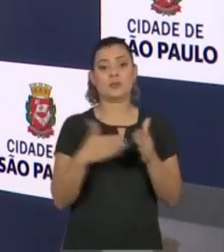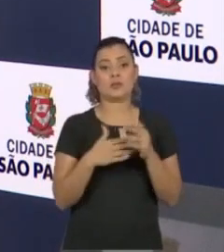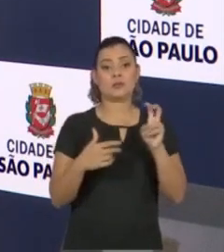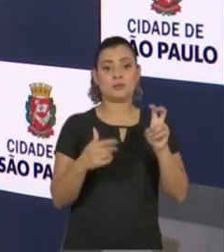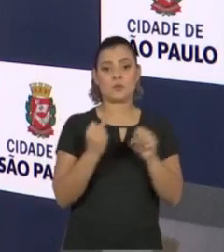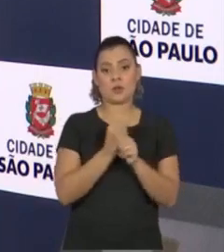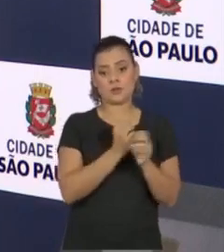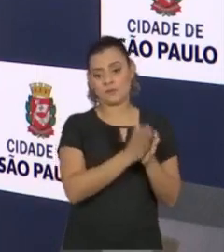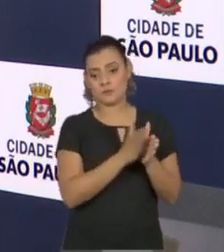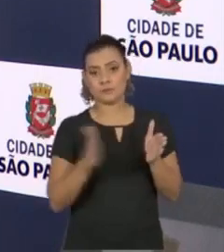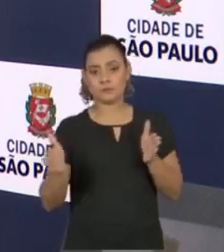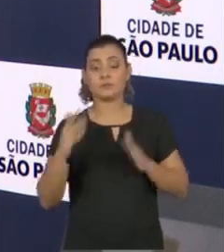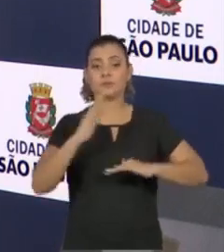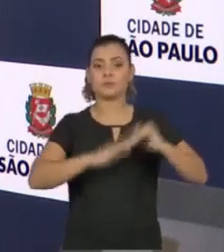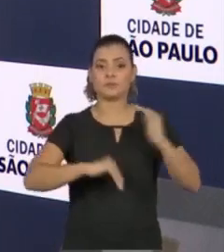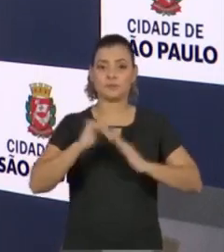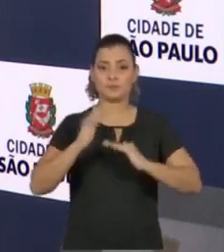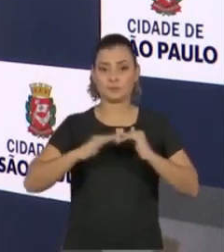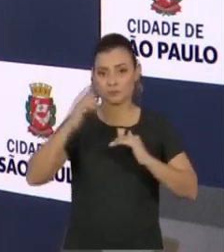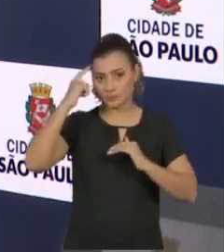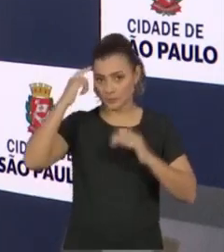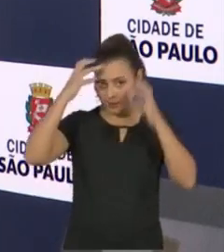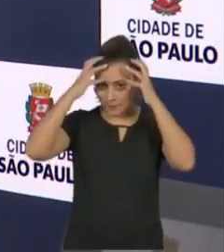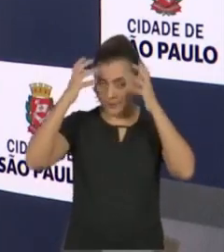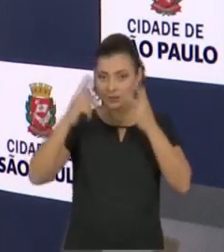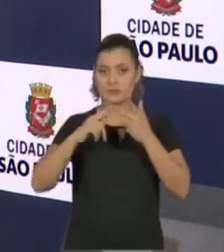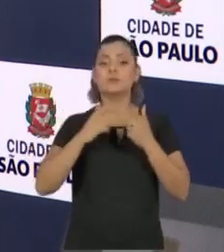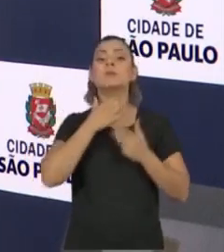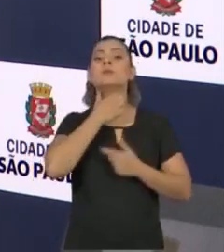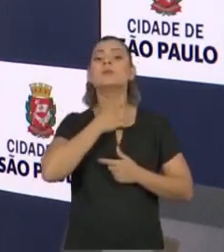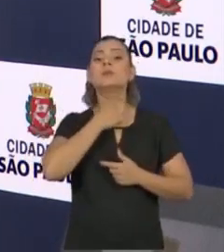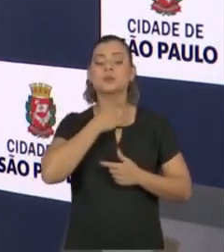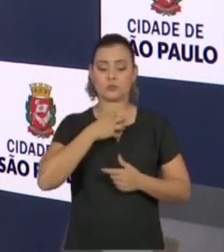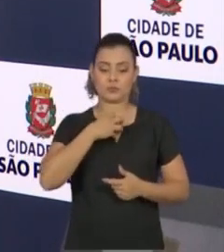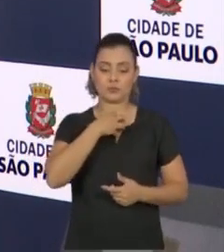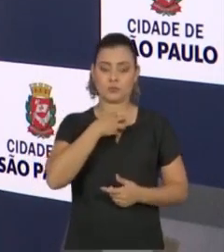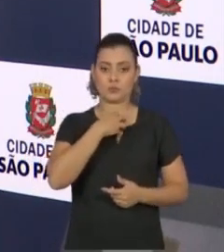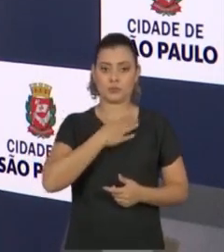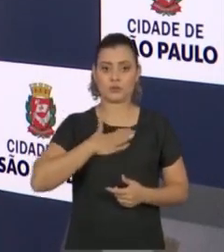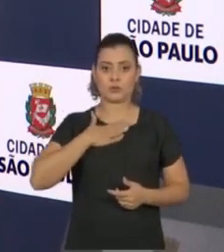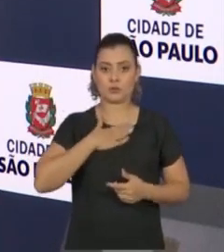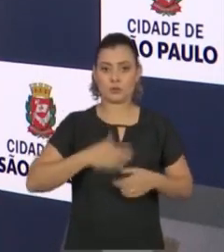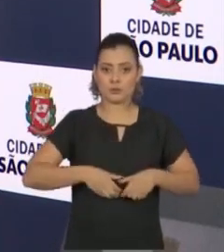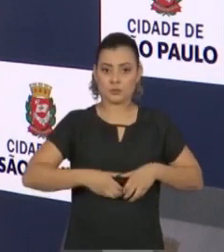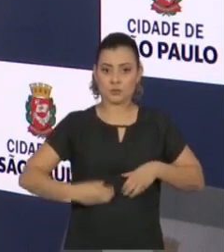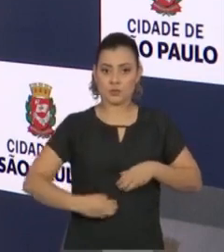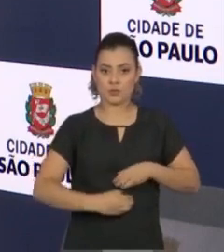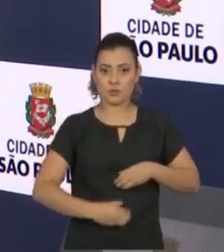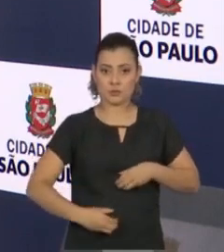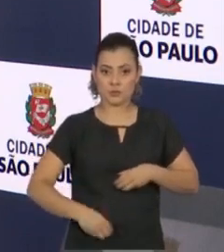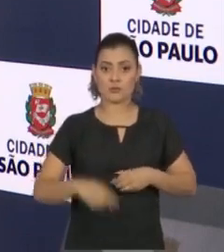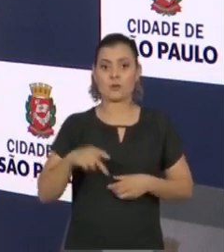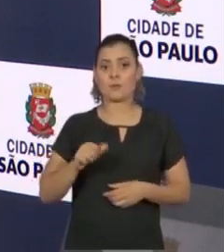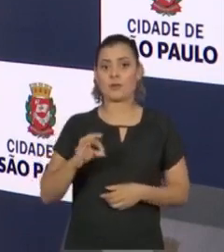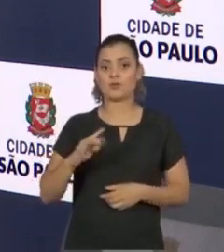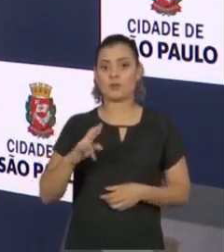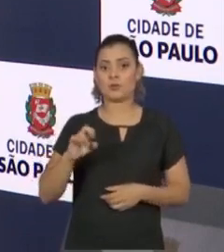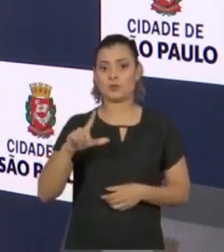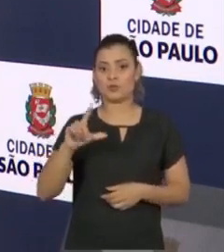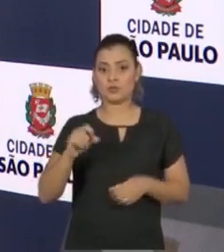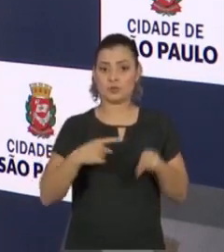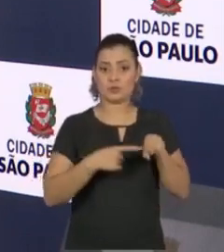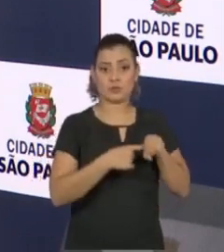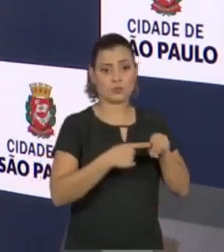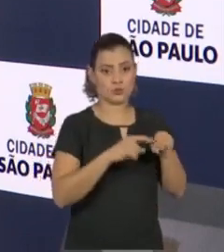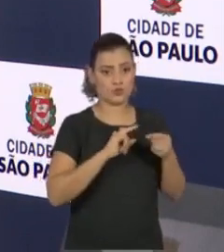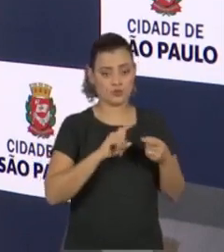será voltada às especialidades cabeça, pescoço e tireoide, gastrointestinal, mastologia e urologia. O